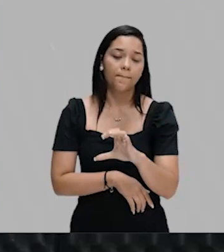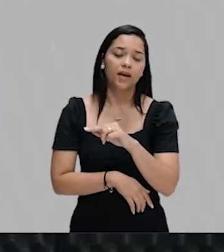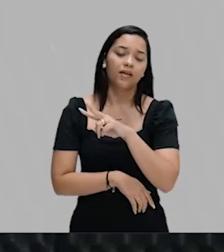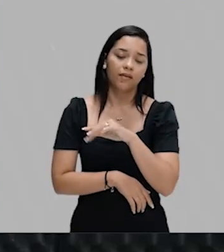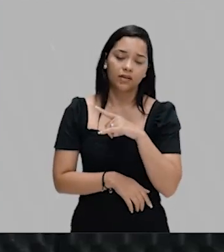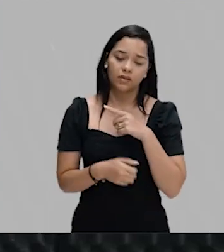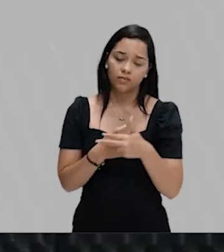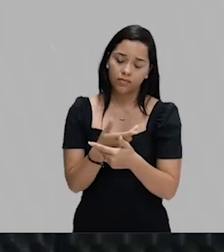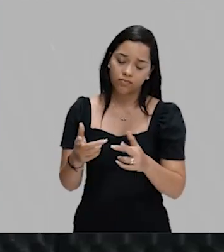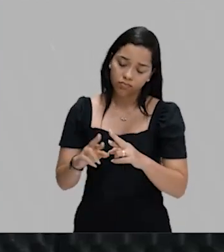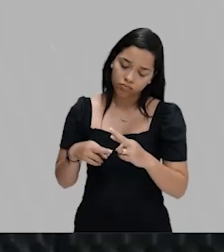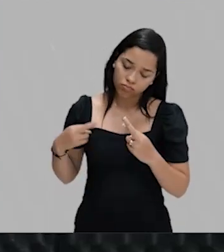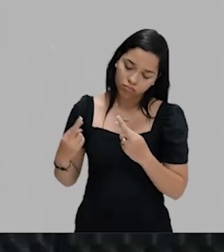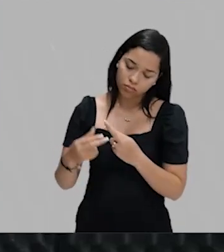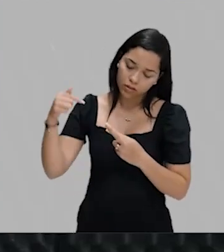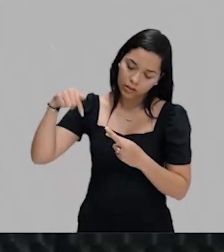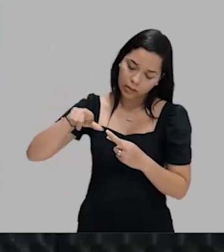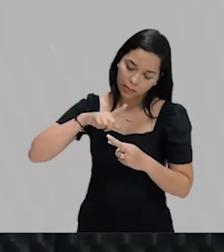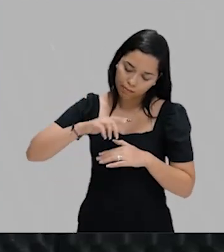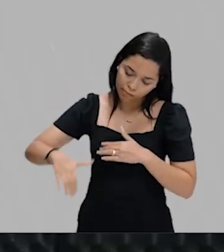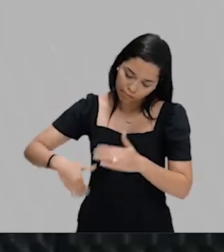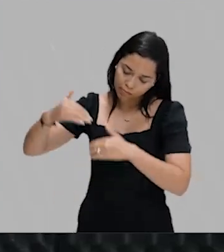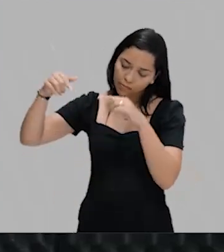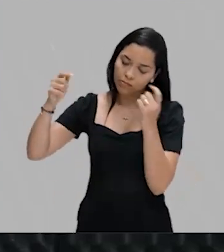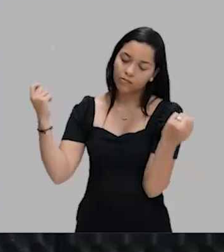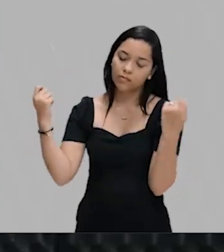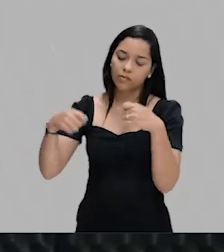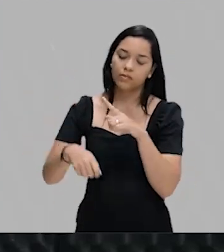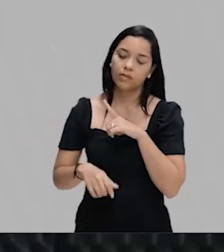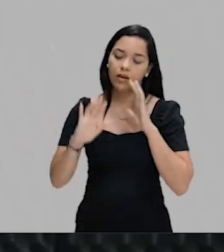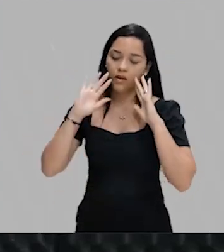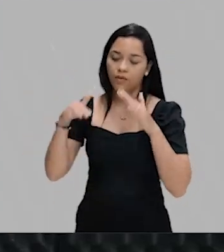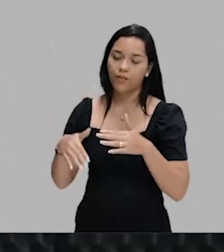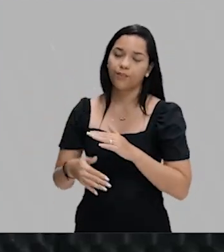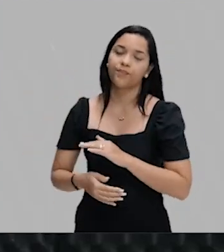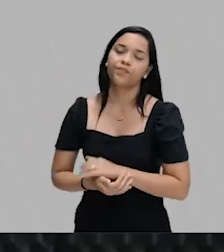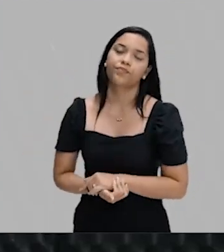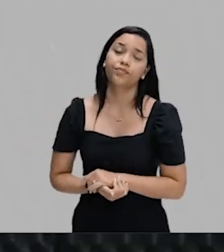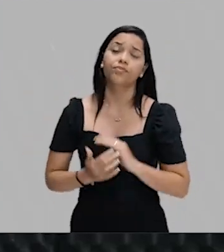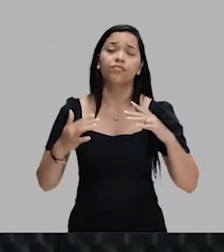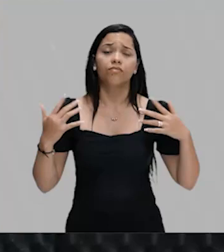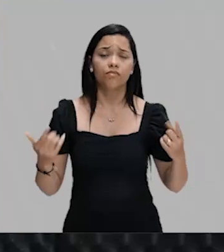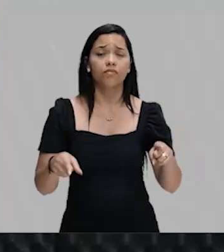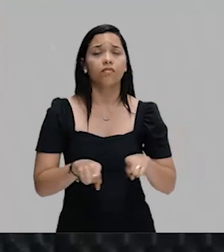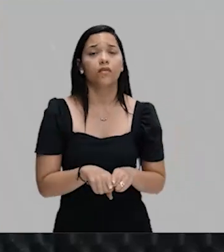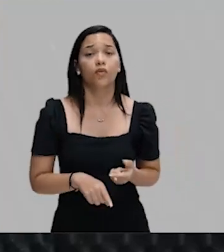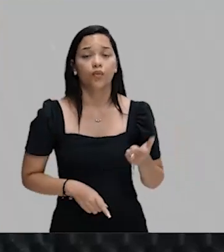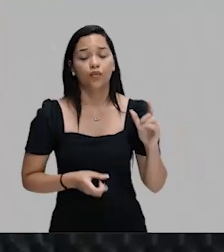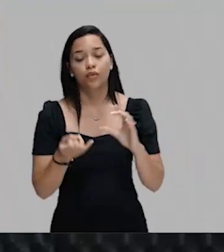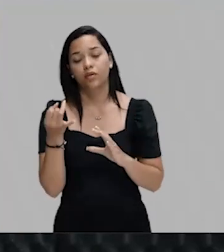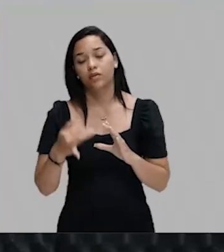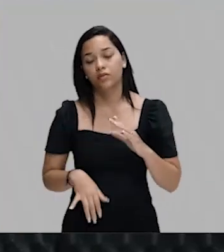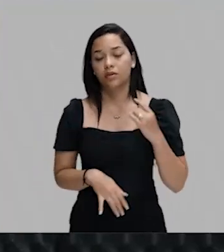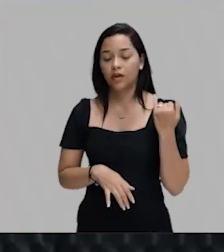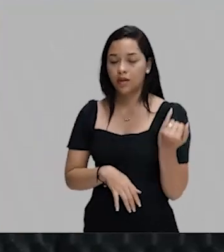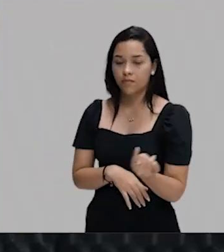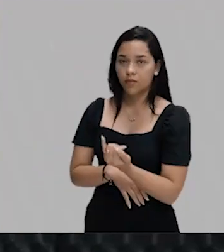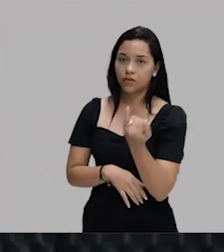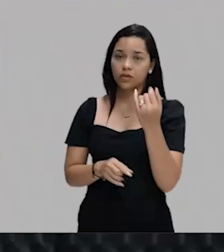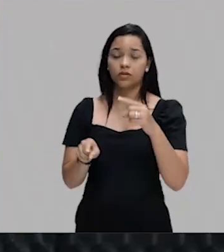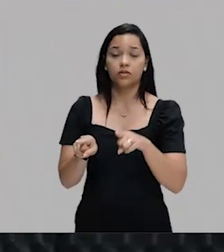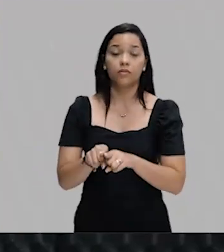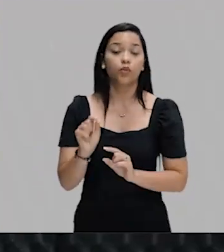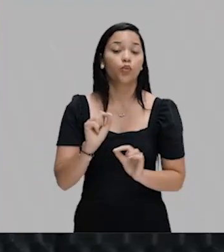faz reuniões, mas ele poderia estar mais evoluído, precisa estar atento a esse aspecto, tá bom? Uma outra característica importante desse bloco